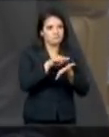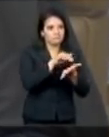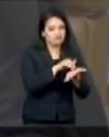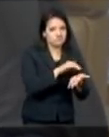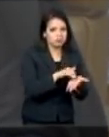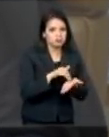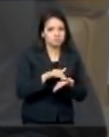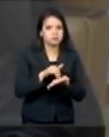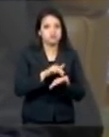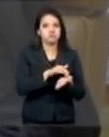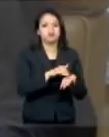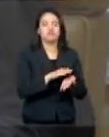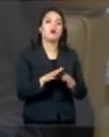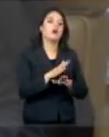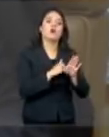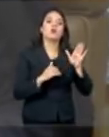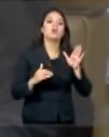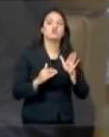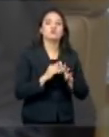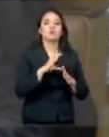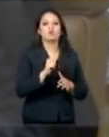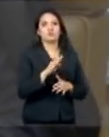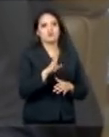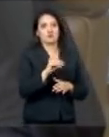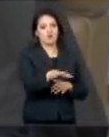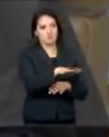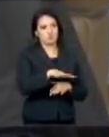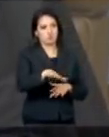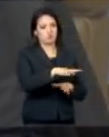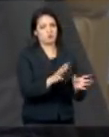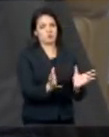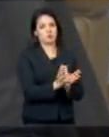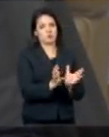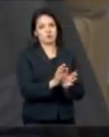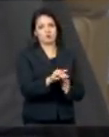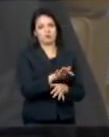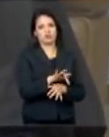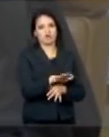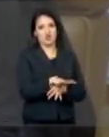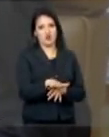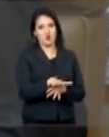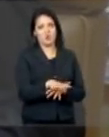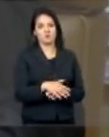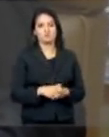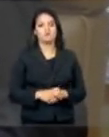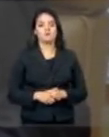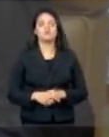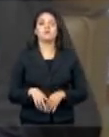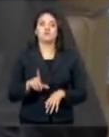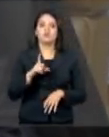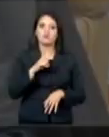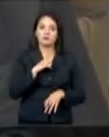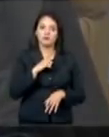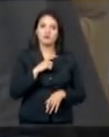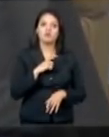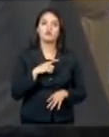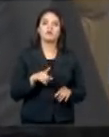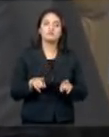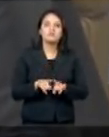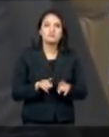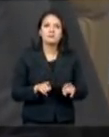a toda a categoria há há há há registro de uma manifestação